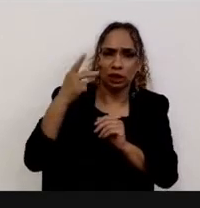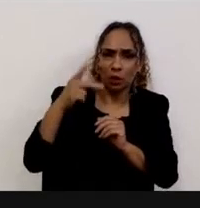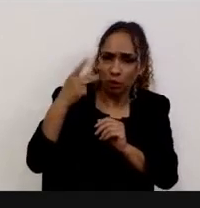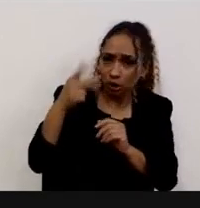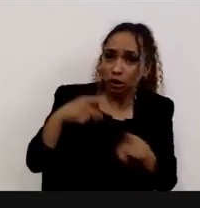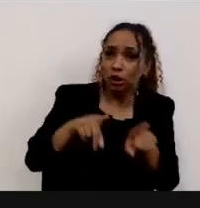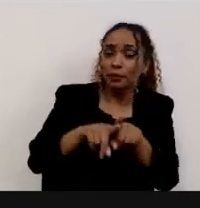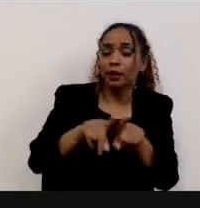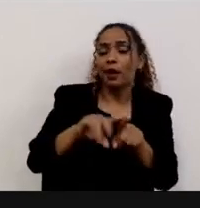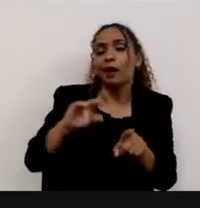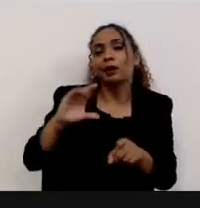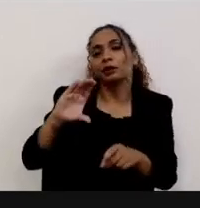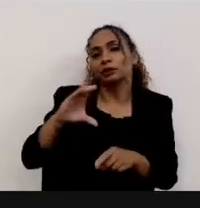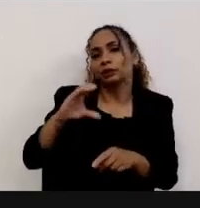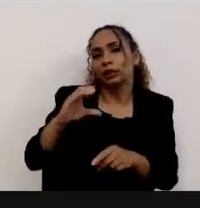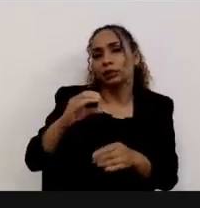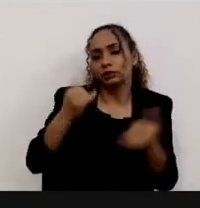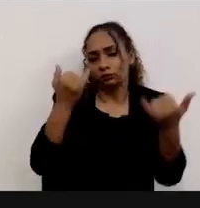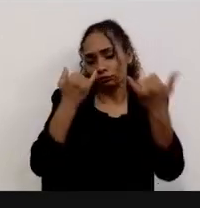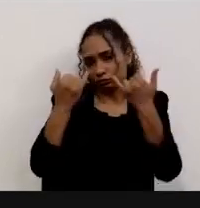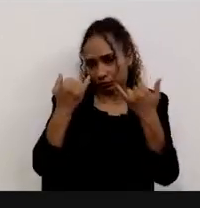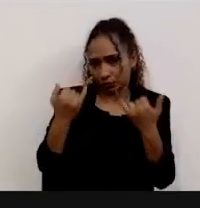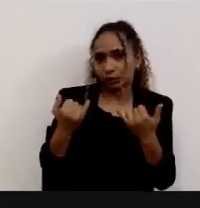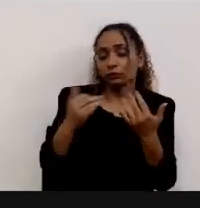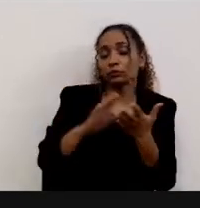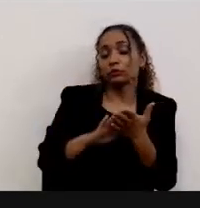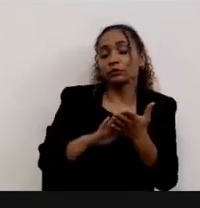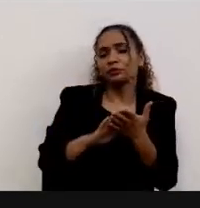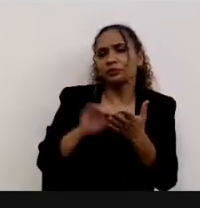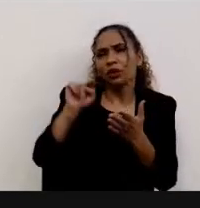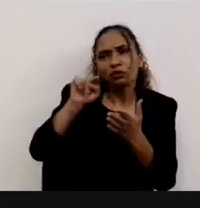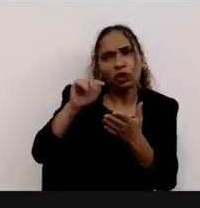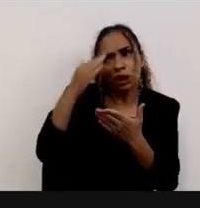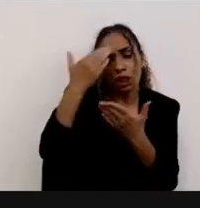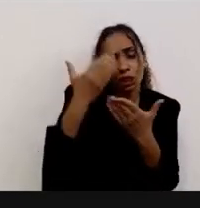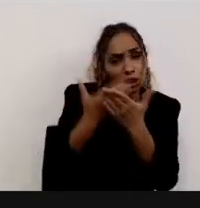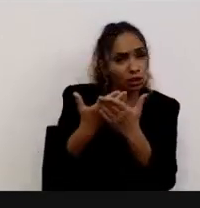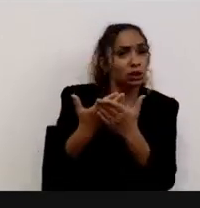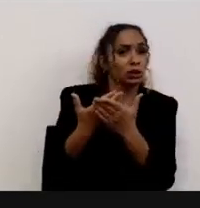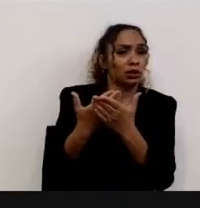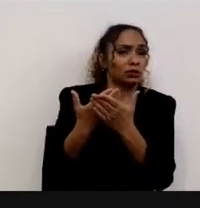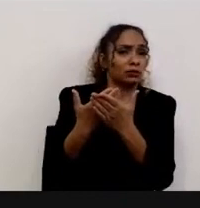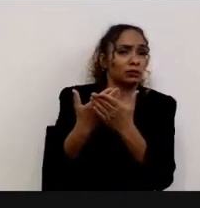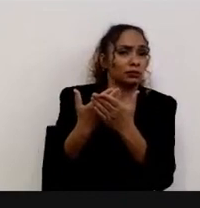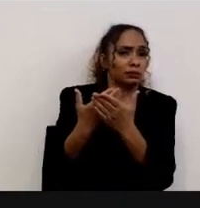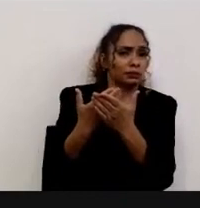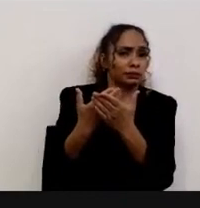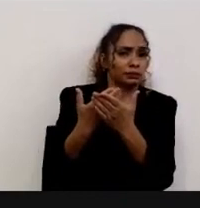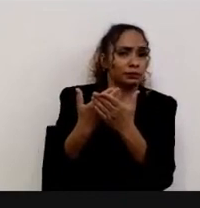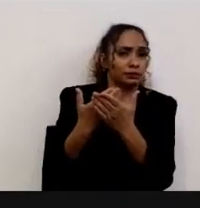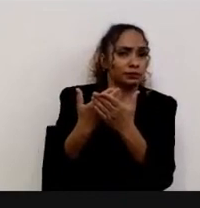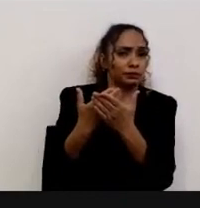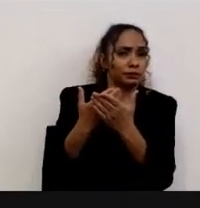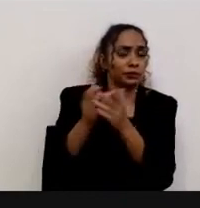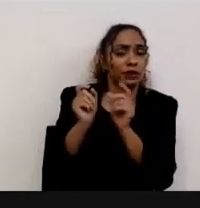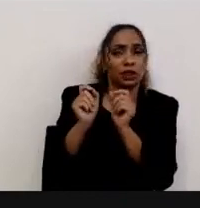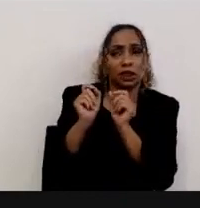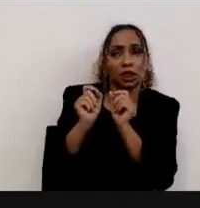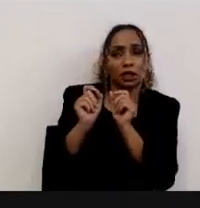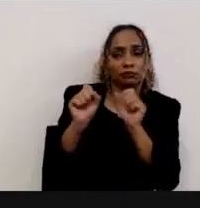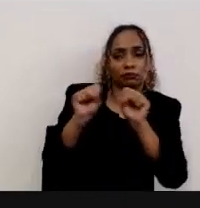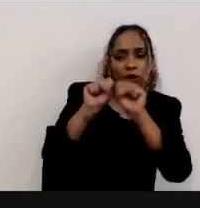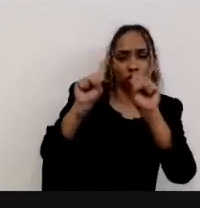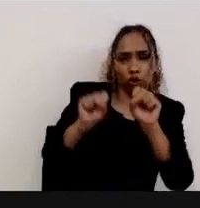né? E você acredita que a